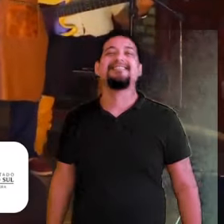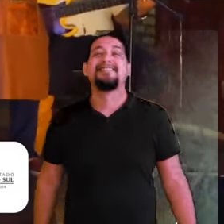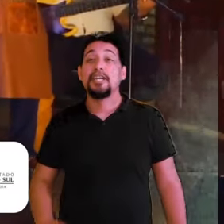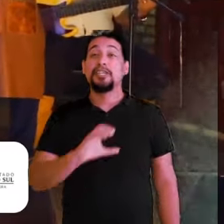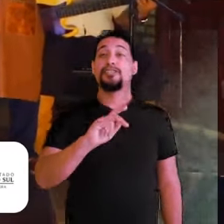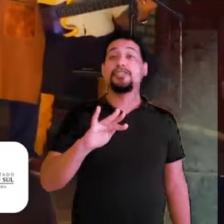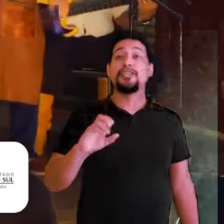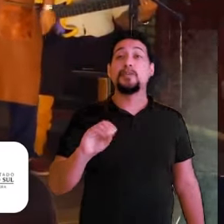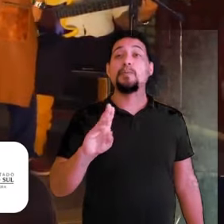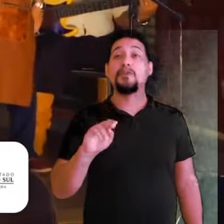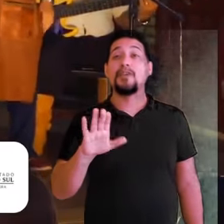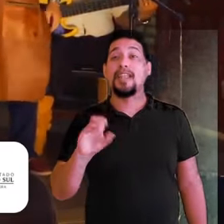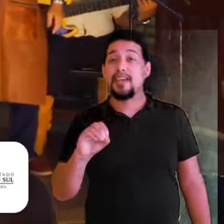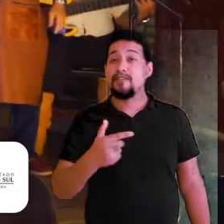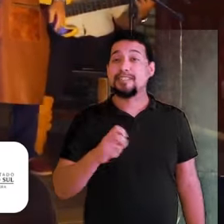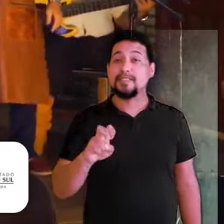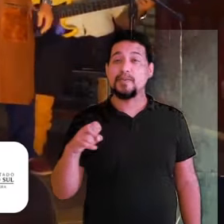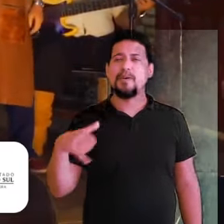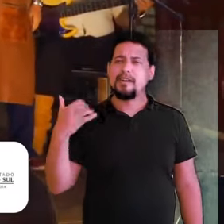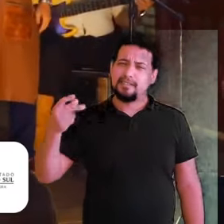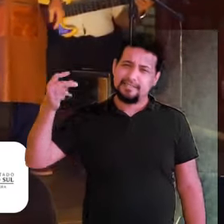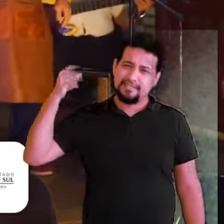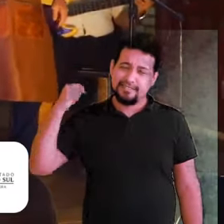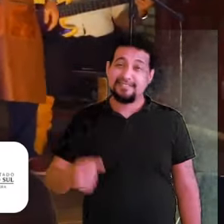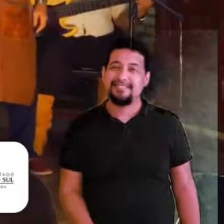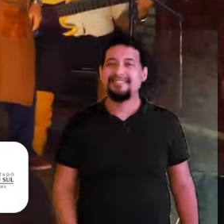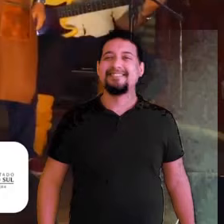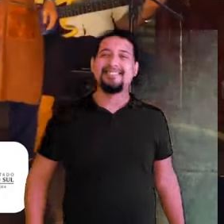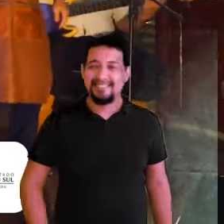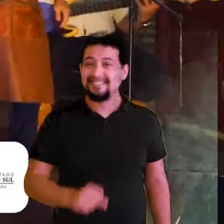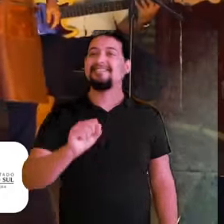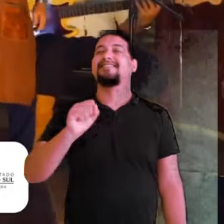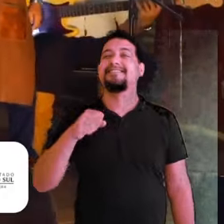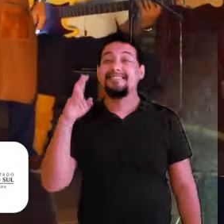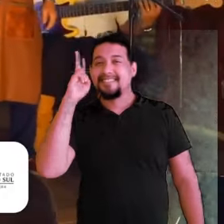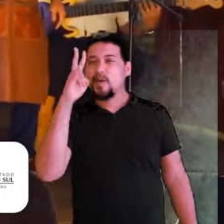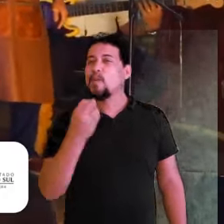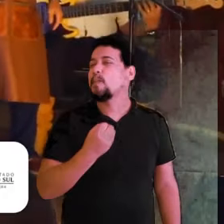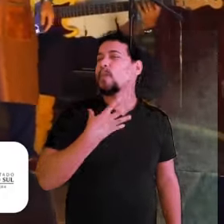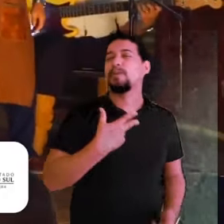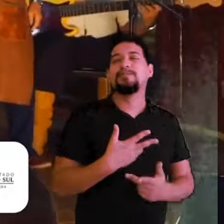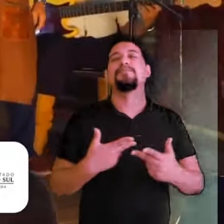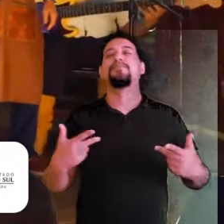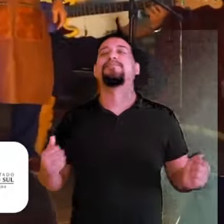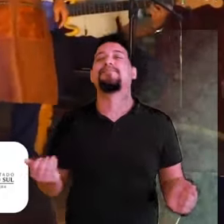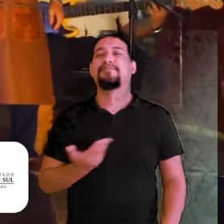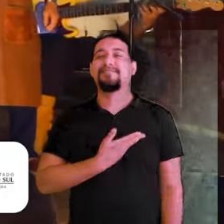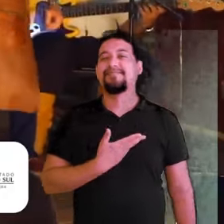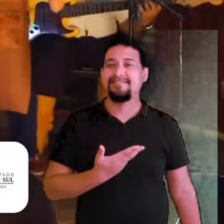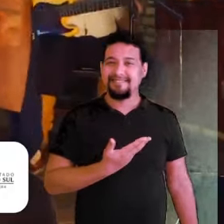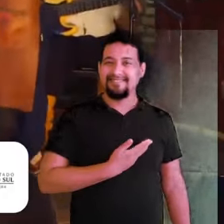piar. É Chiquito e Bordoneio, 25 anos, Márcio Fábio. É verdade que eu tô velho, história de coisa boa com os